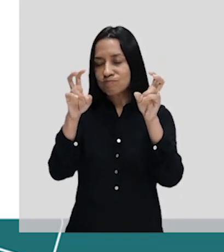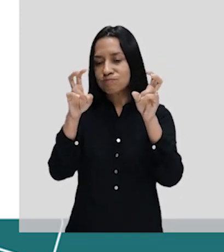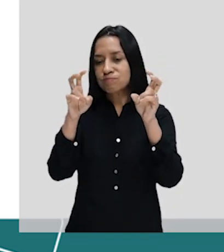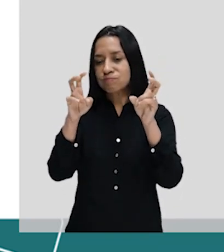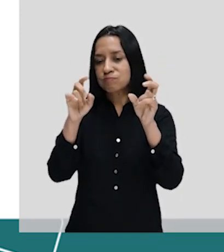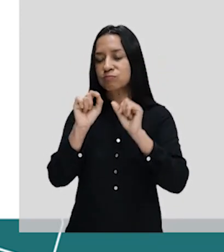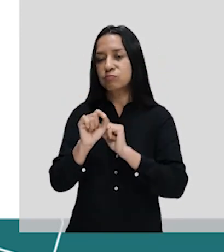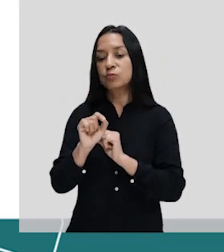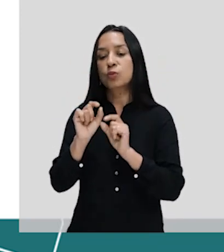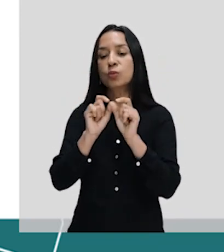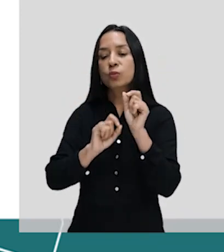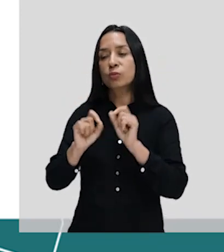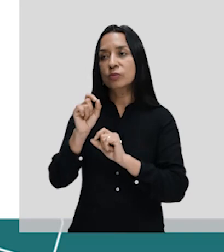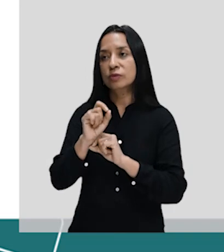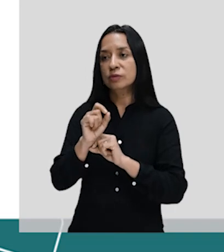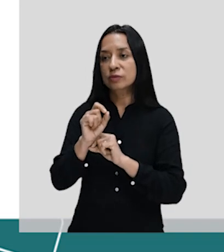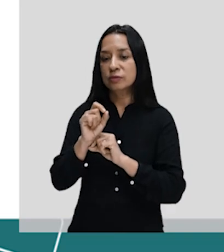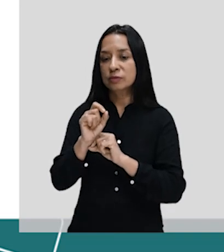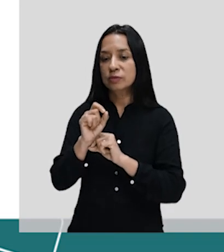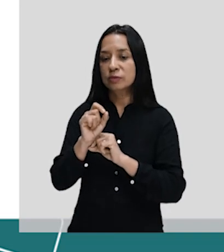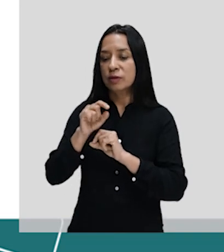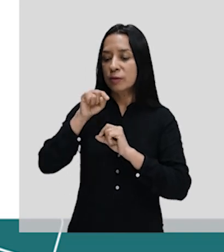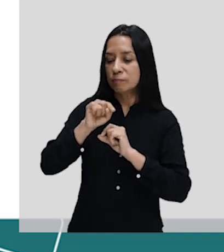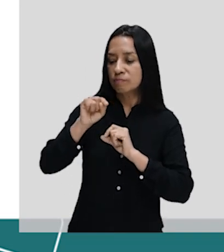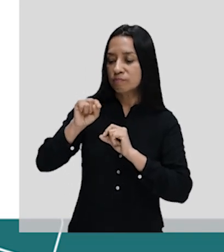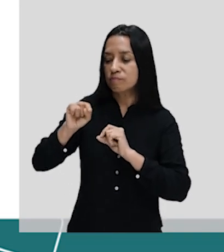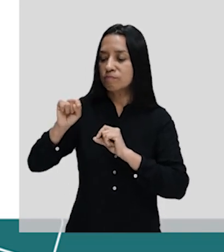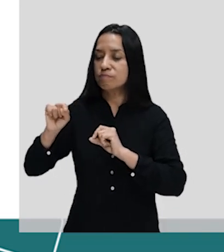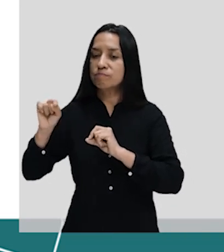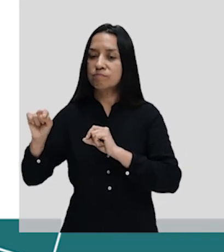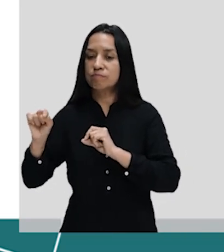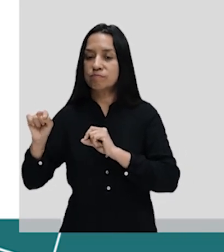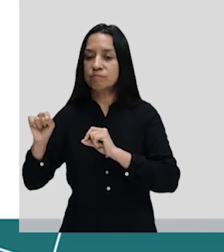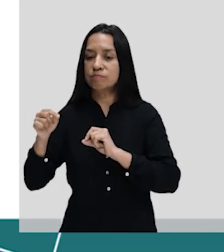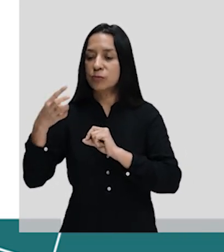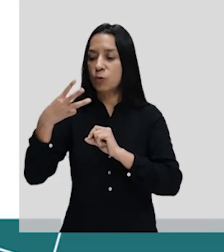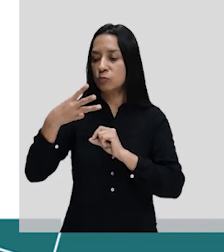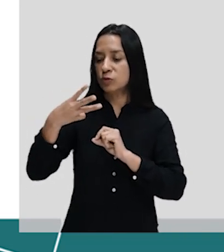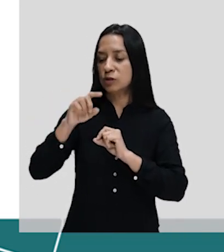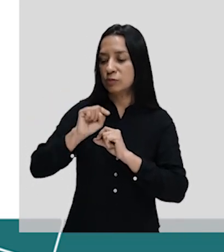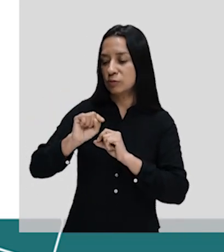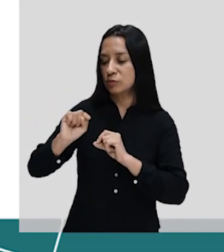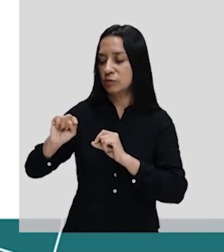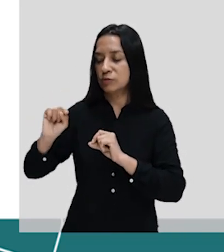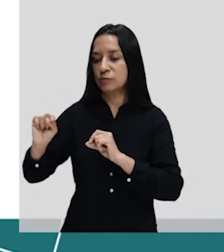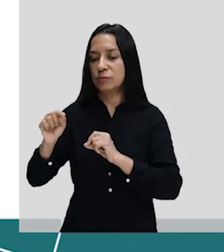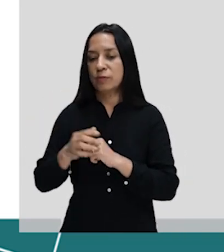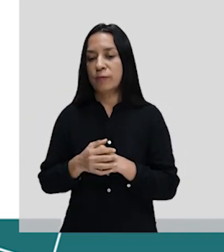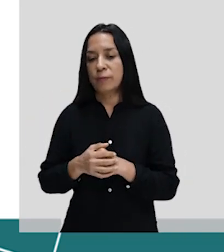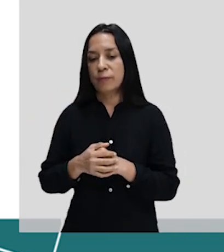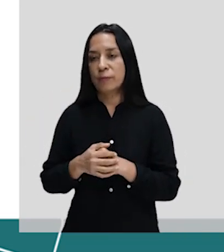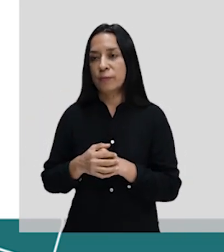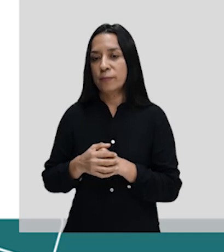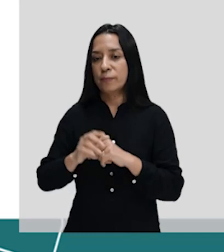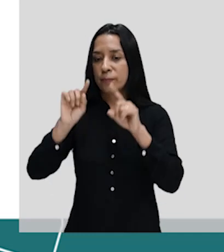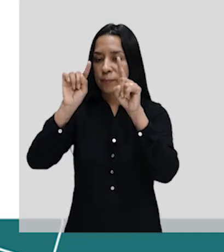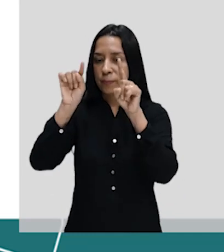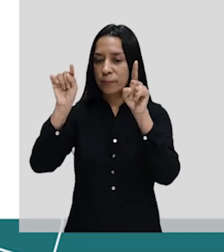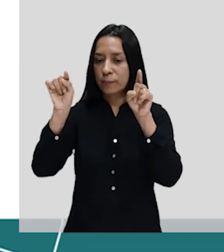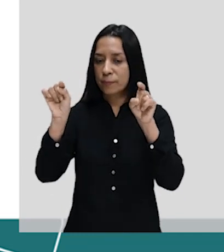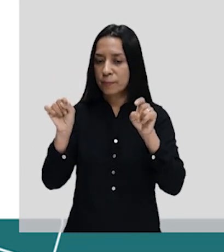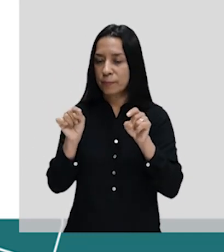Pontos suspensivos, gente, são reticências, tá? Aqueles 3 pontinhos. E